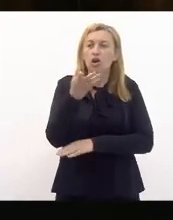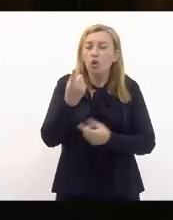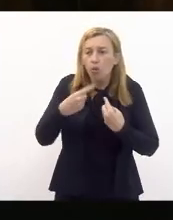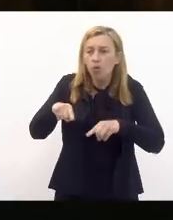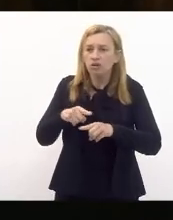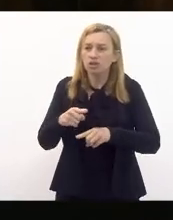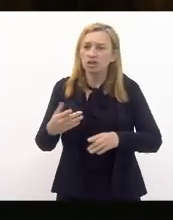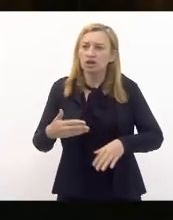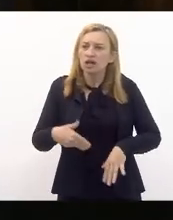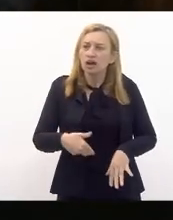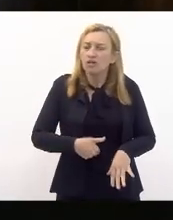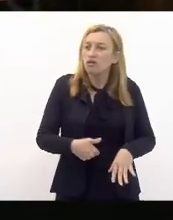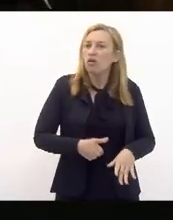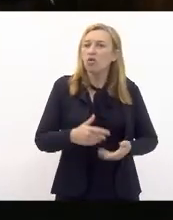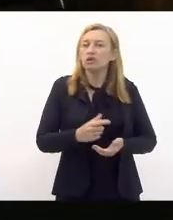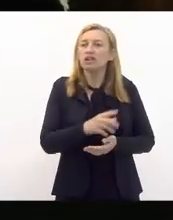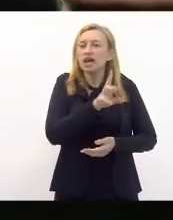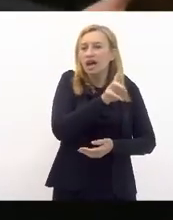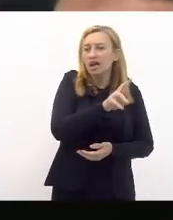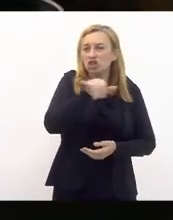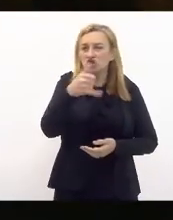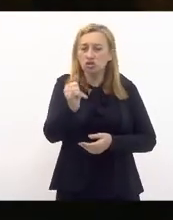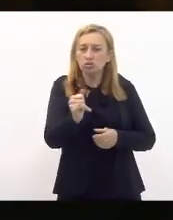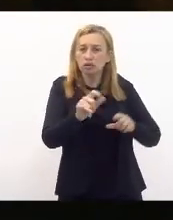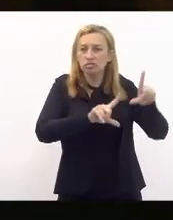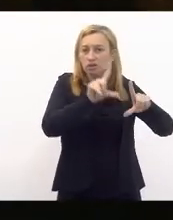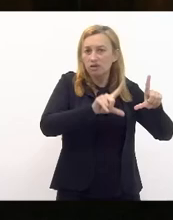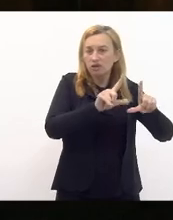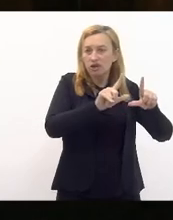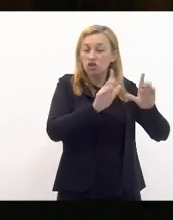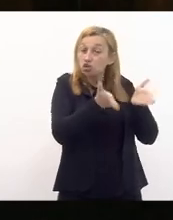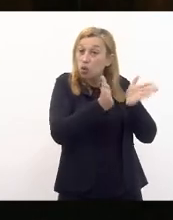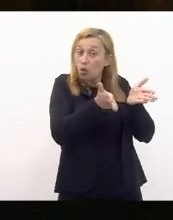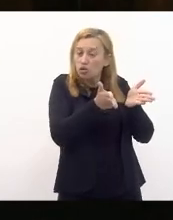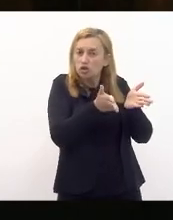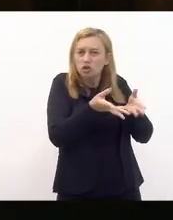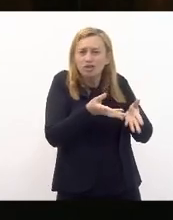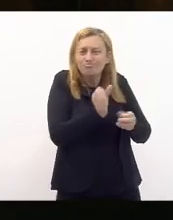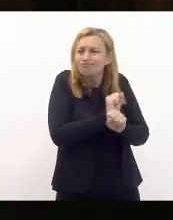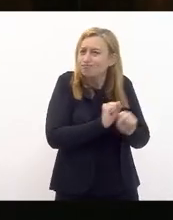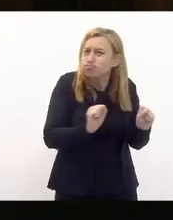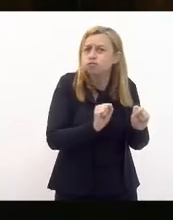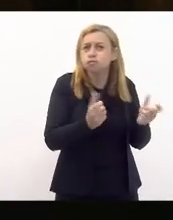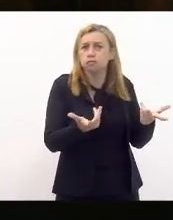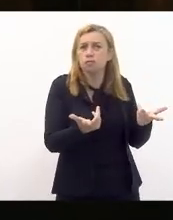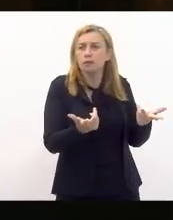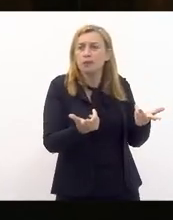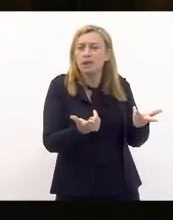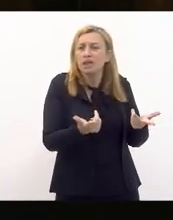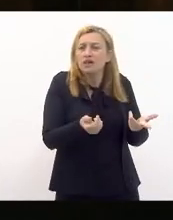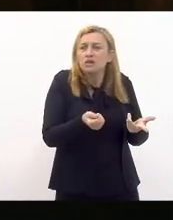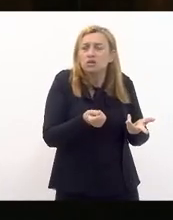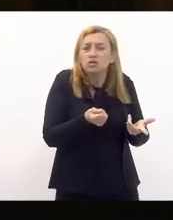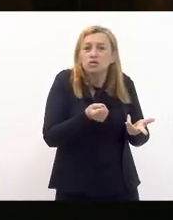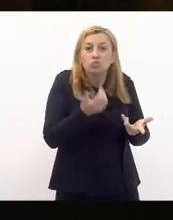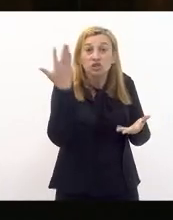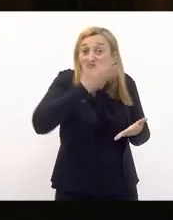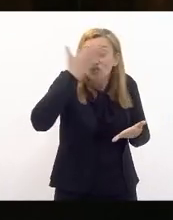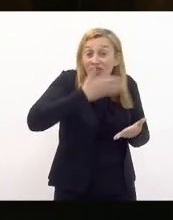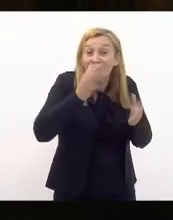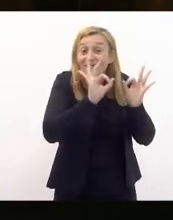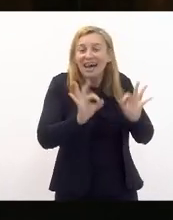fome já está no RJTV de hoje não é possível que ninguém esteja enxergando